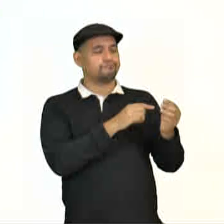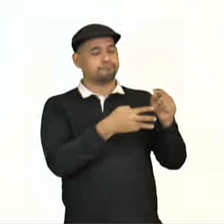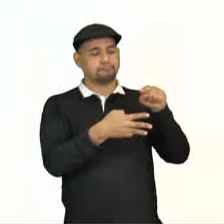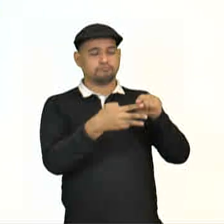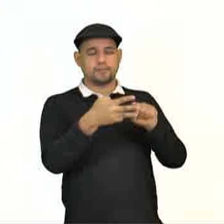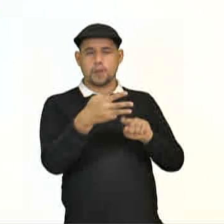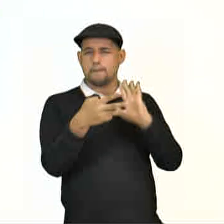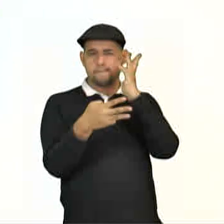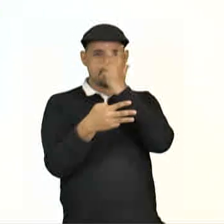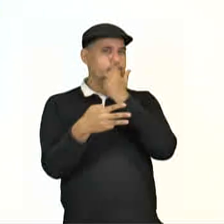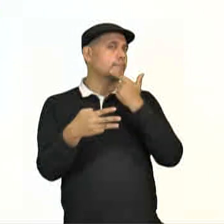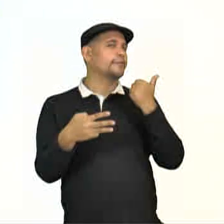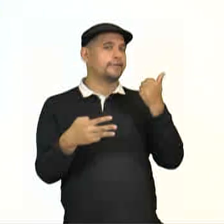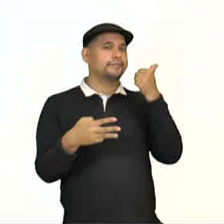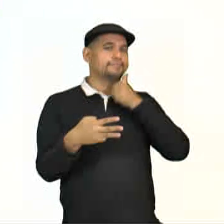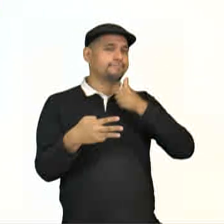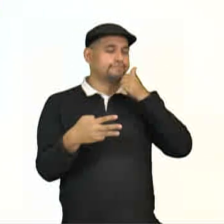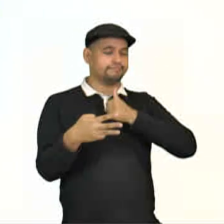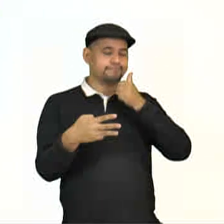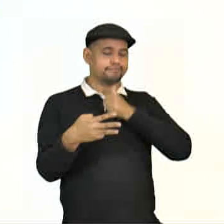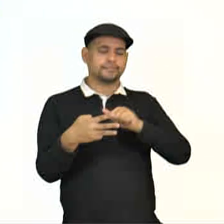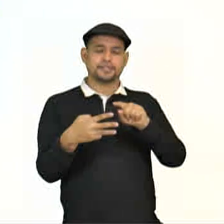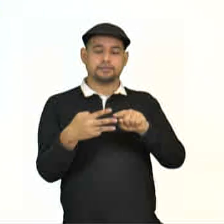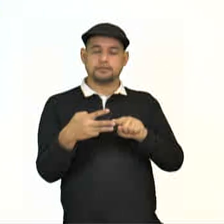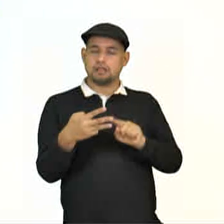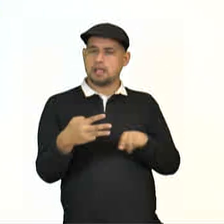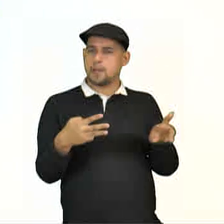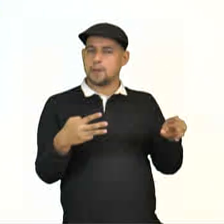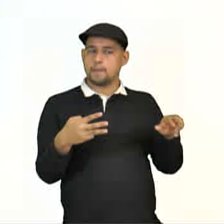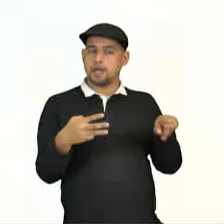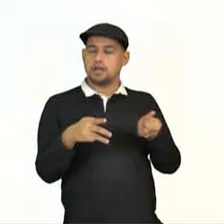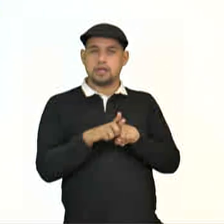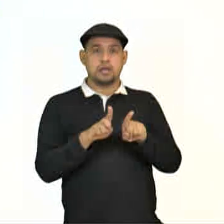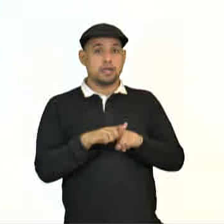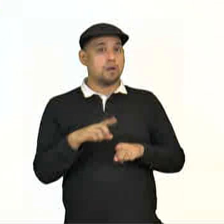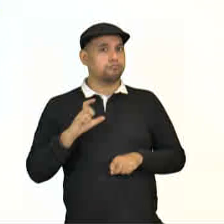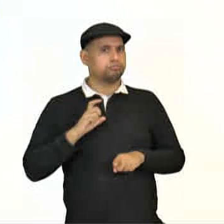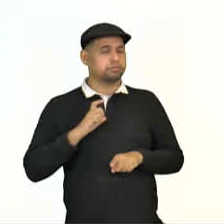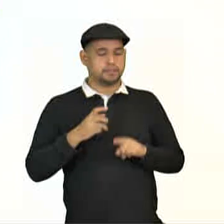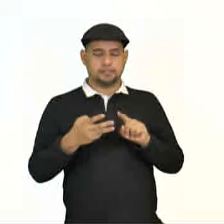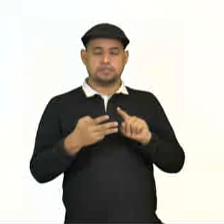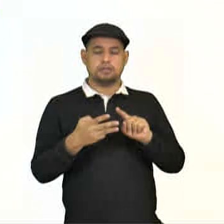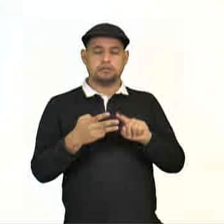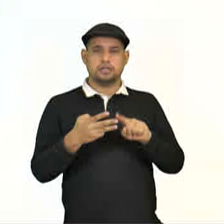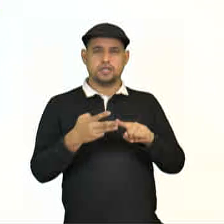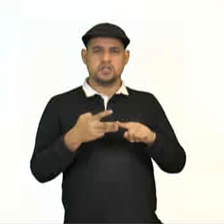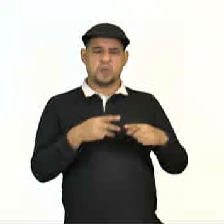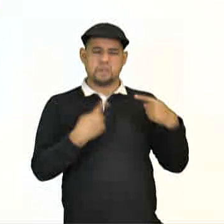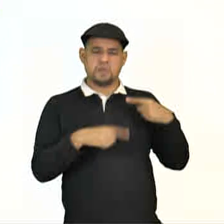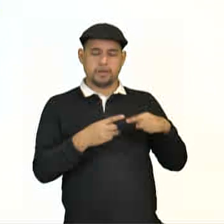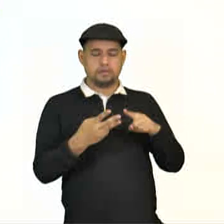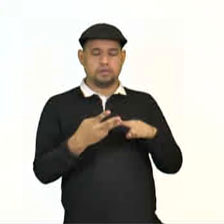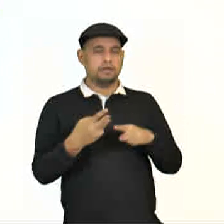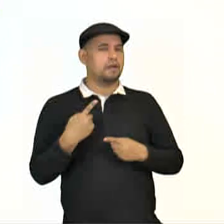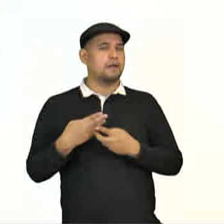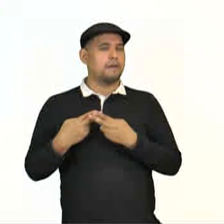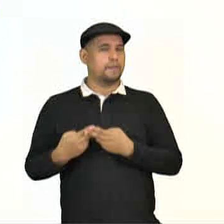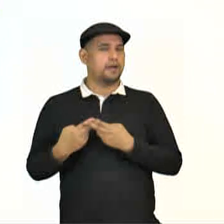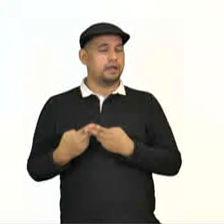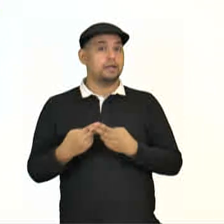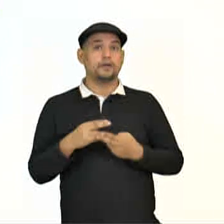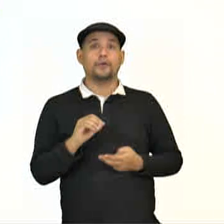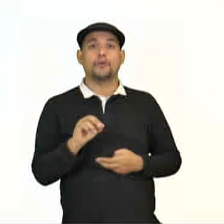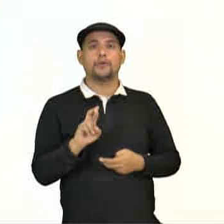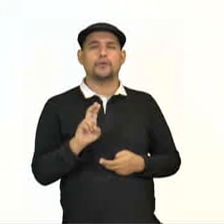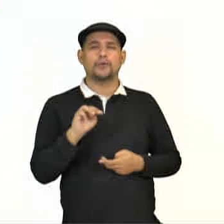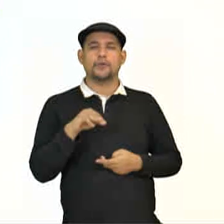a 3 belas pretendentes. Eram 3 irmãs, Riqueza, Discórdia e Paciência.